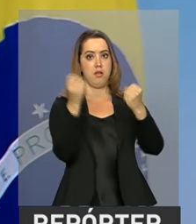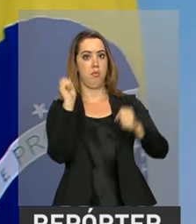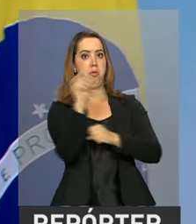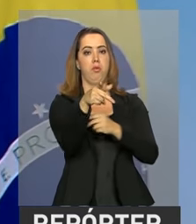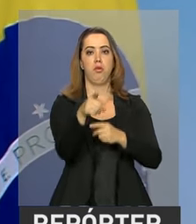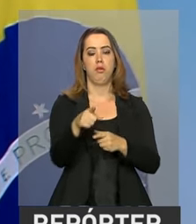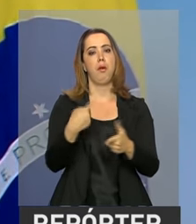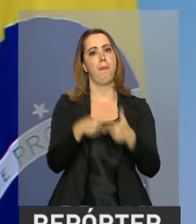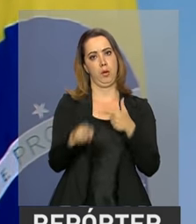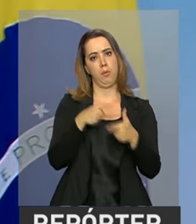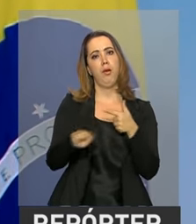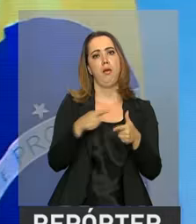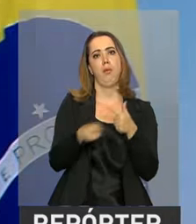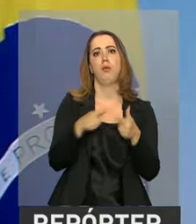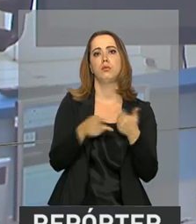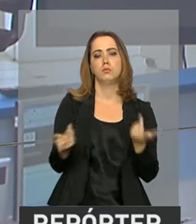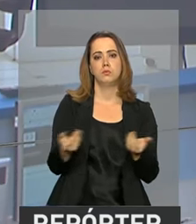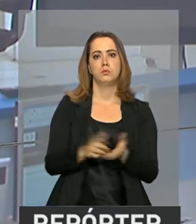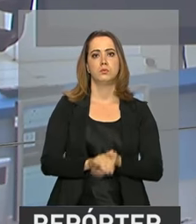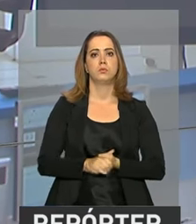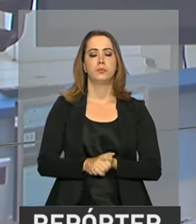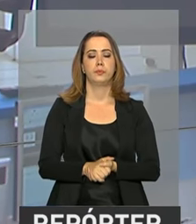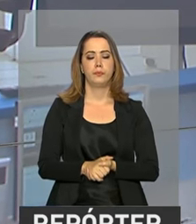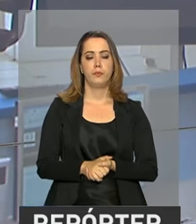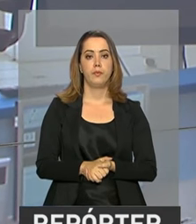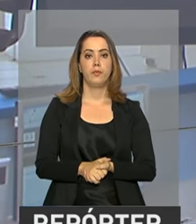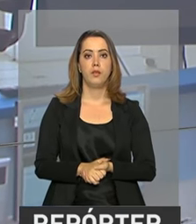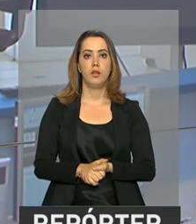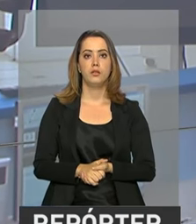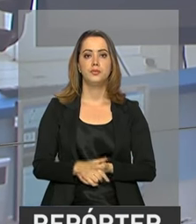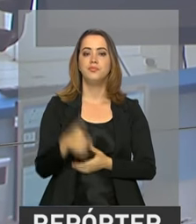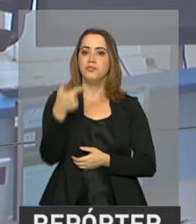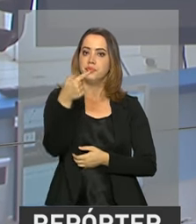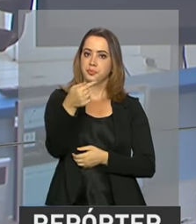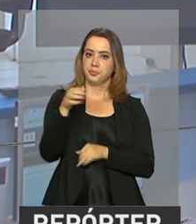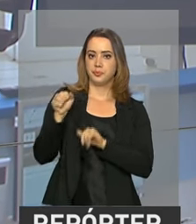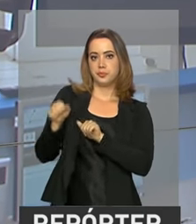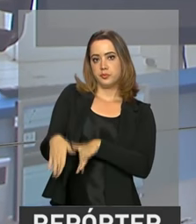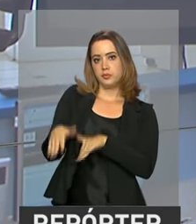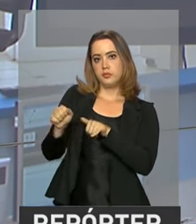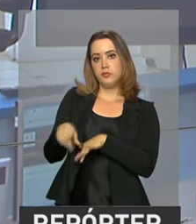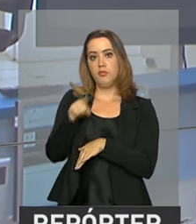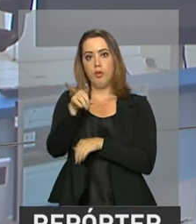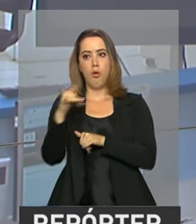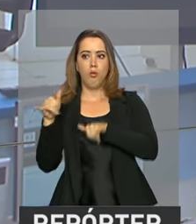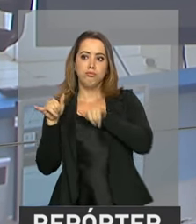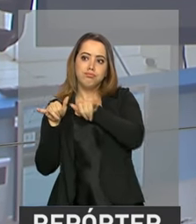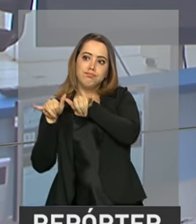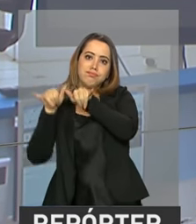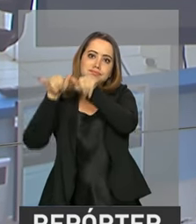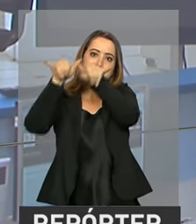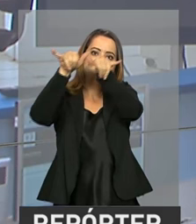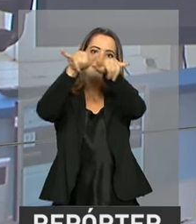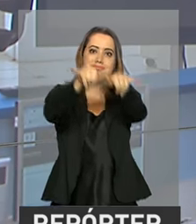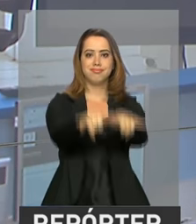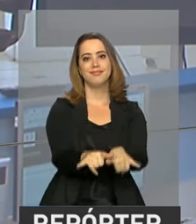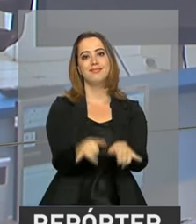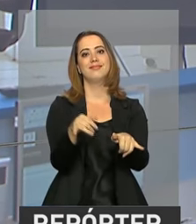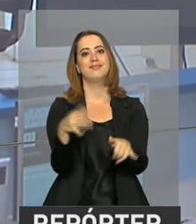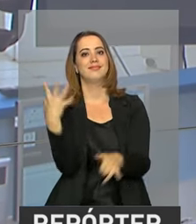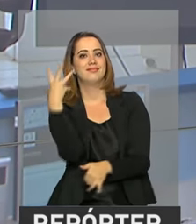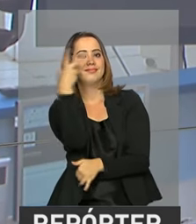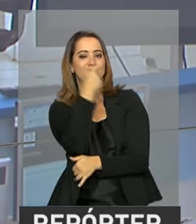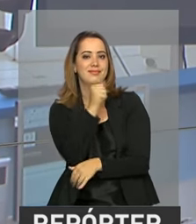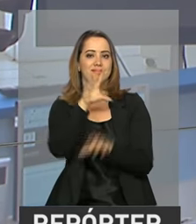delito, isso não é manifestação. No dia 7 de setembro, ela dá um show no céu de Brasília, é a esquadrilha da